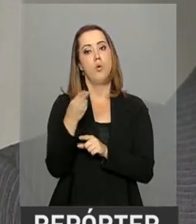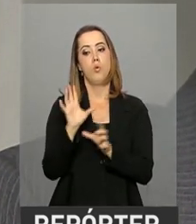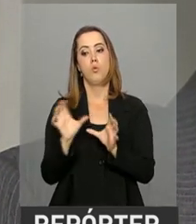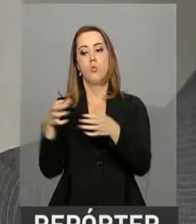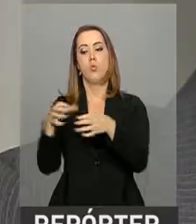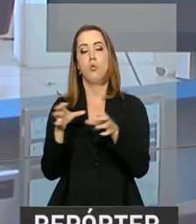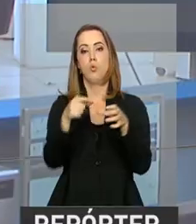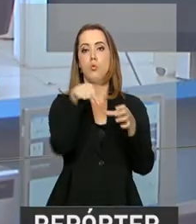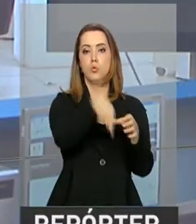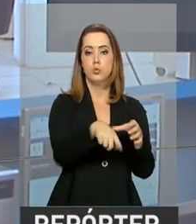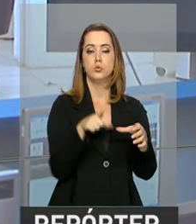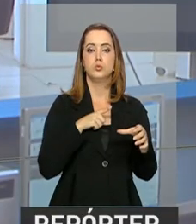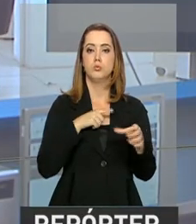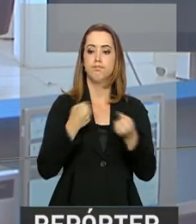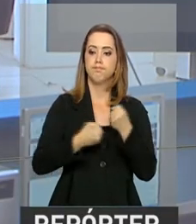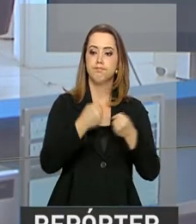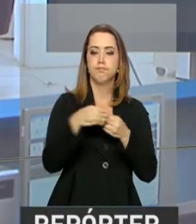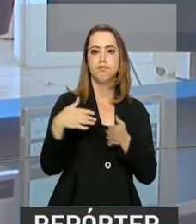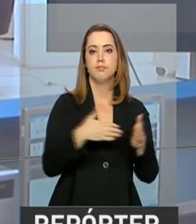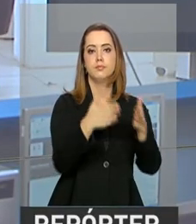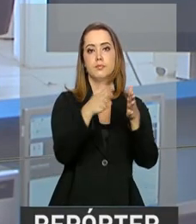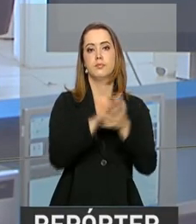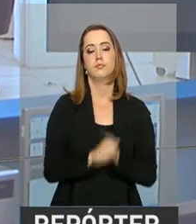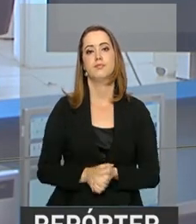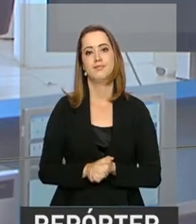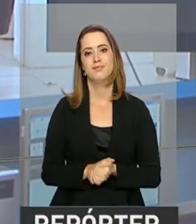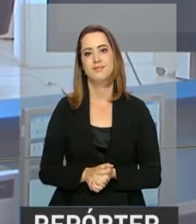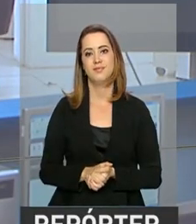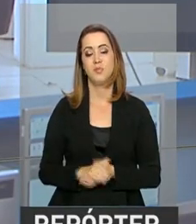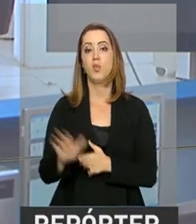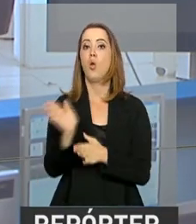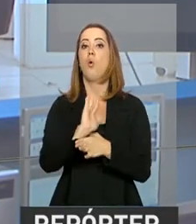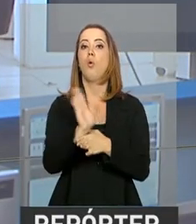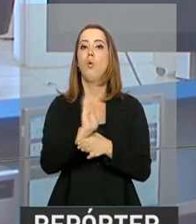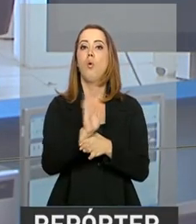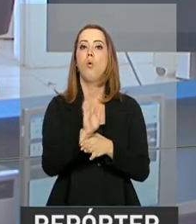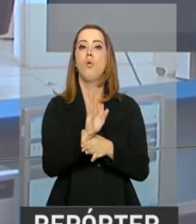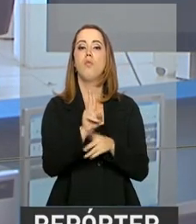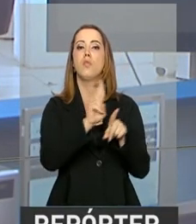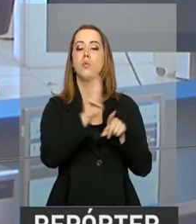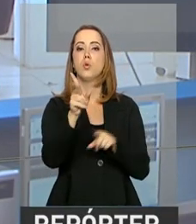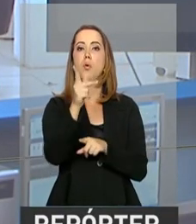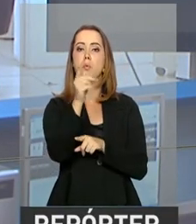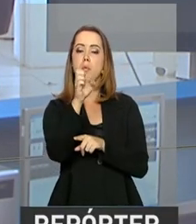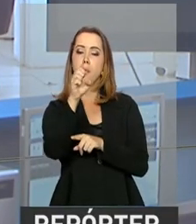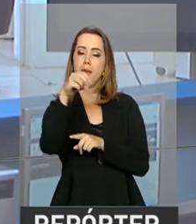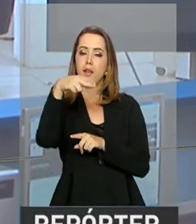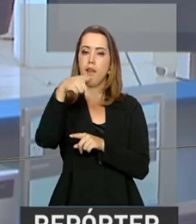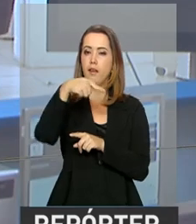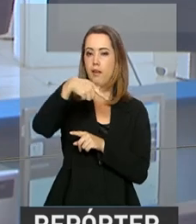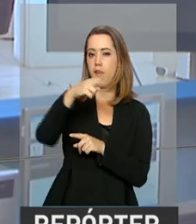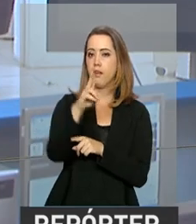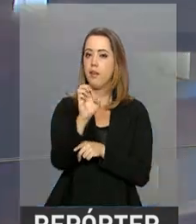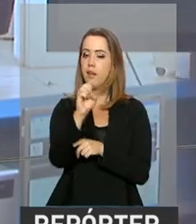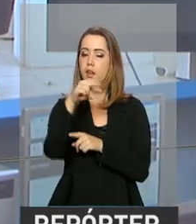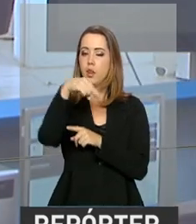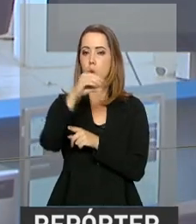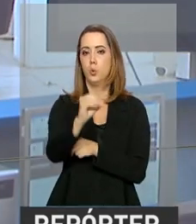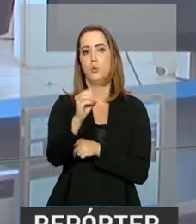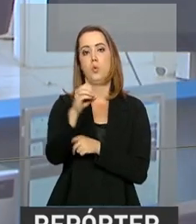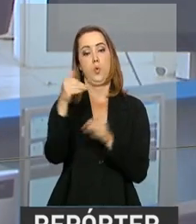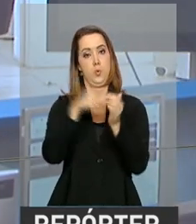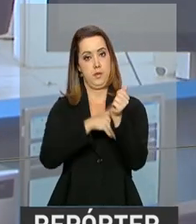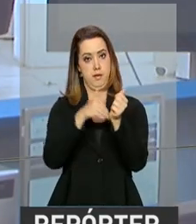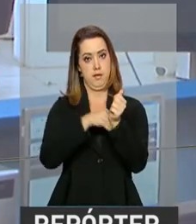em que ele transita o filme Pequeno Segredo do diretor David schurman vai concorrer a uma vaga na categoria melhor filme em